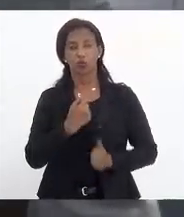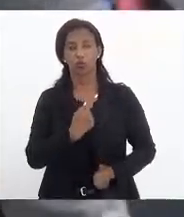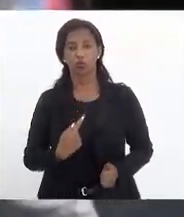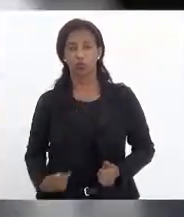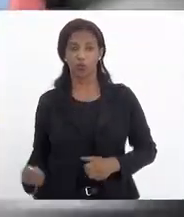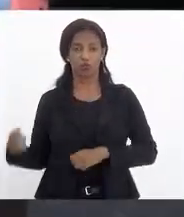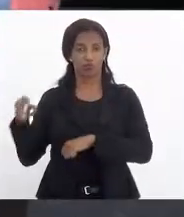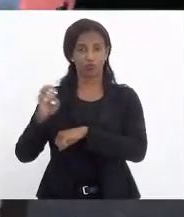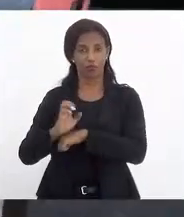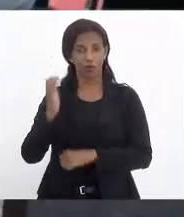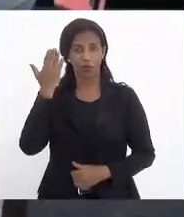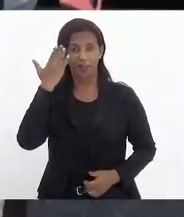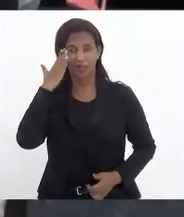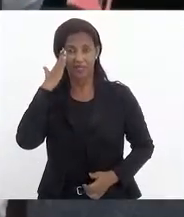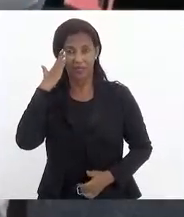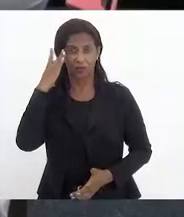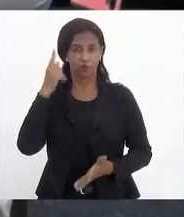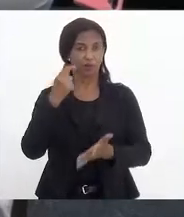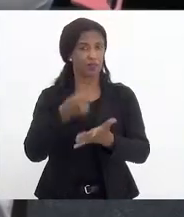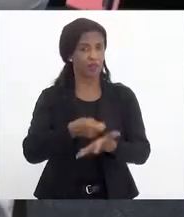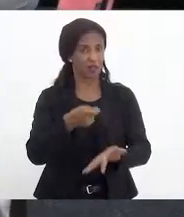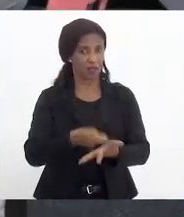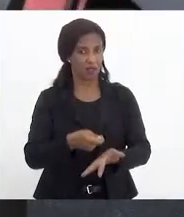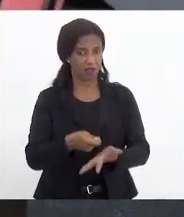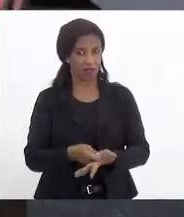Estado um entendimento que garanta